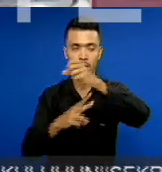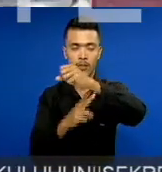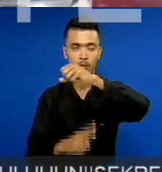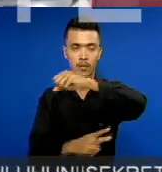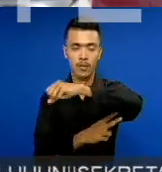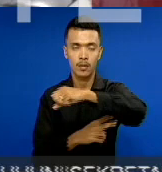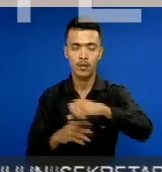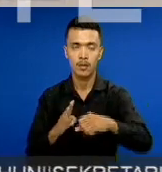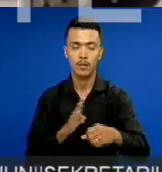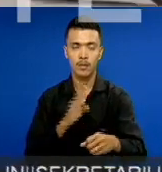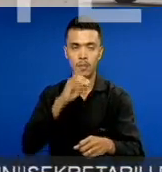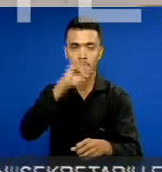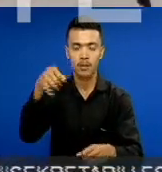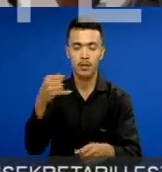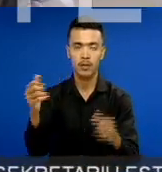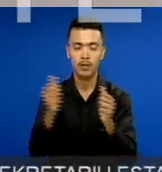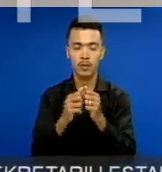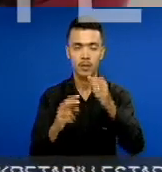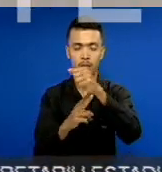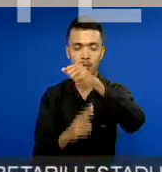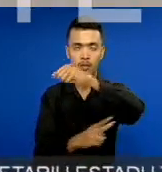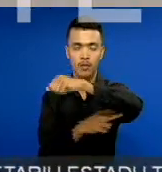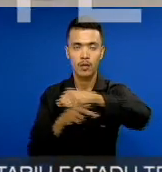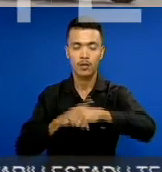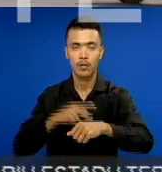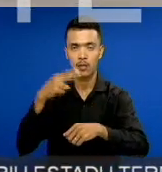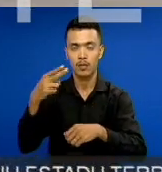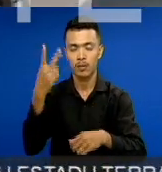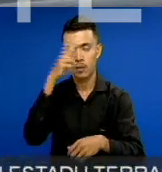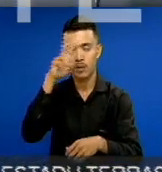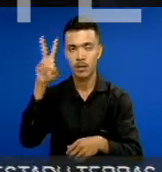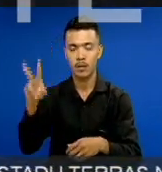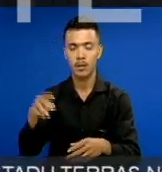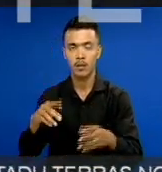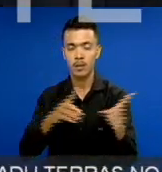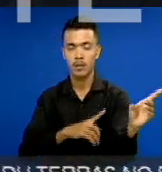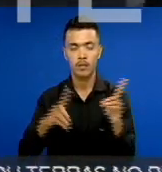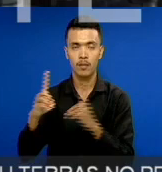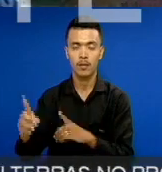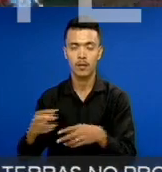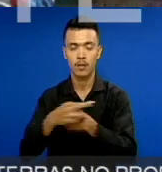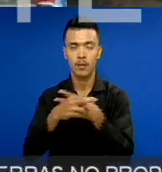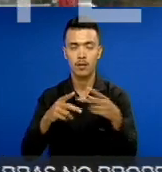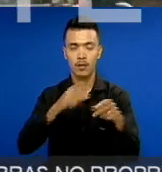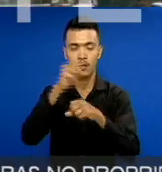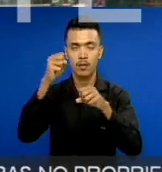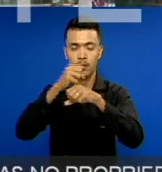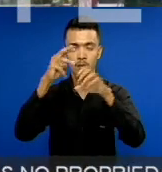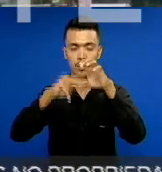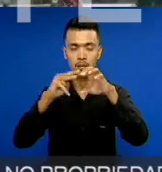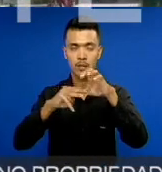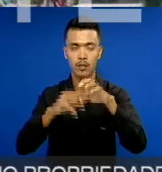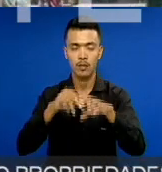to ponte Kuluhum. Observação RTTL nian e o terreno no Takatak, estabelecimento loja cinês,